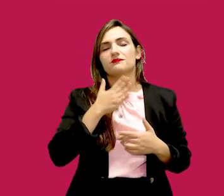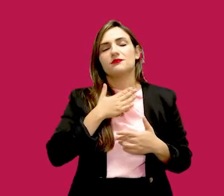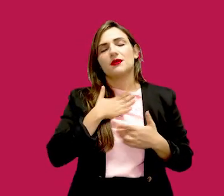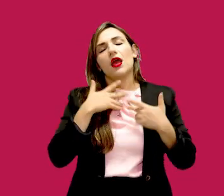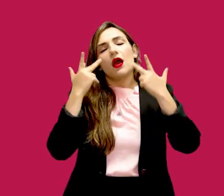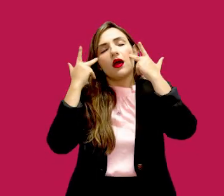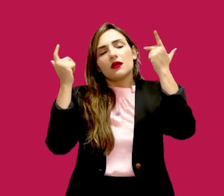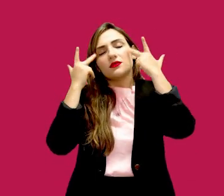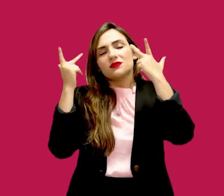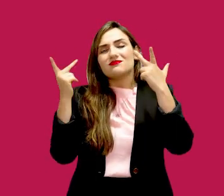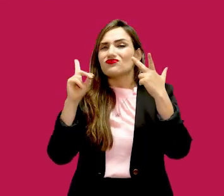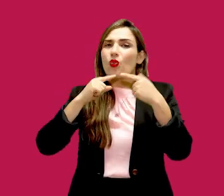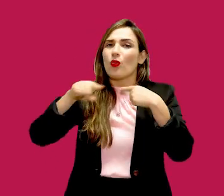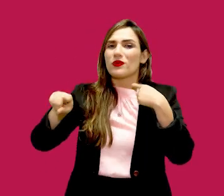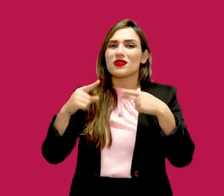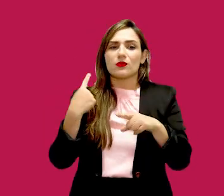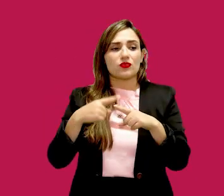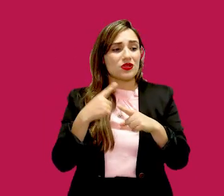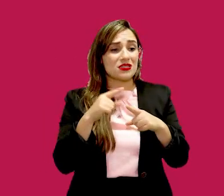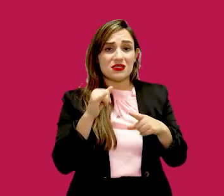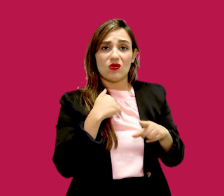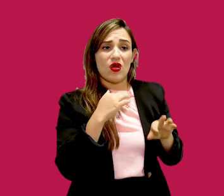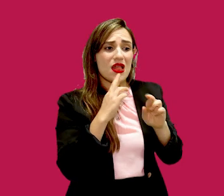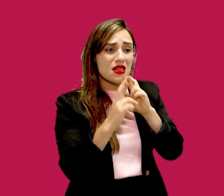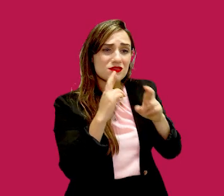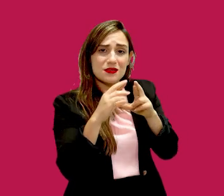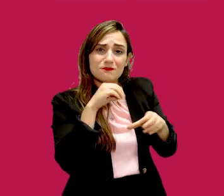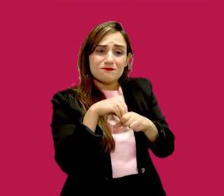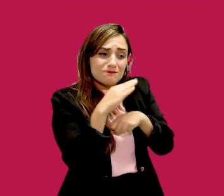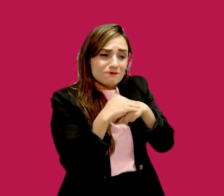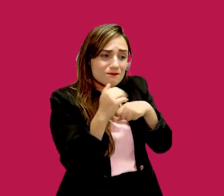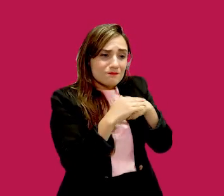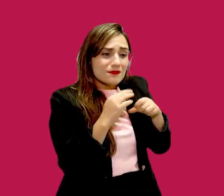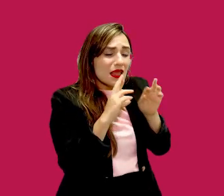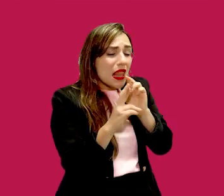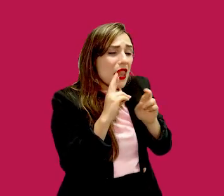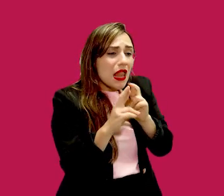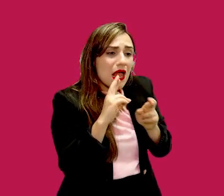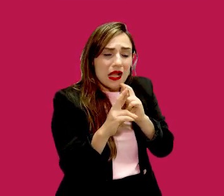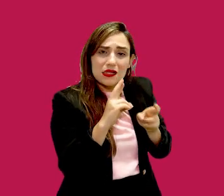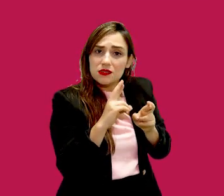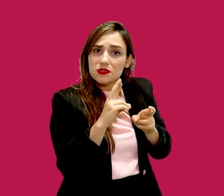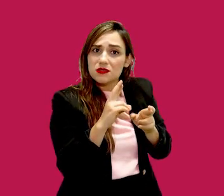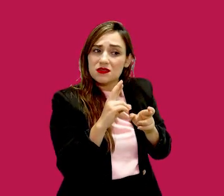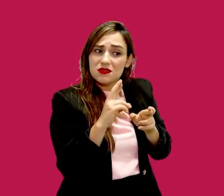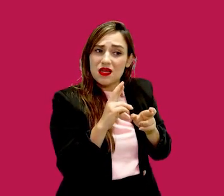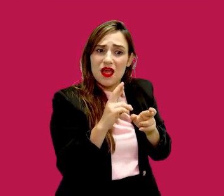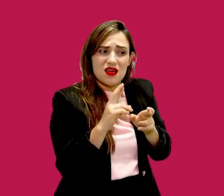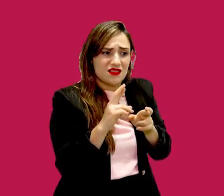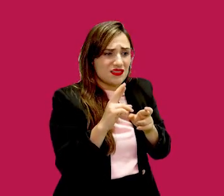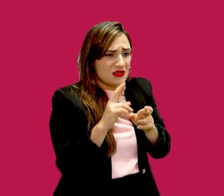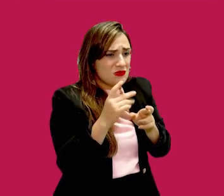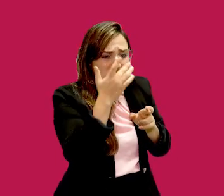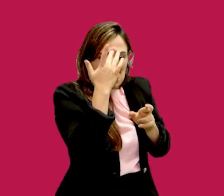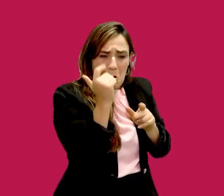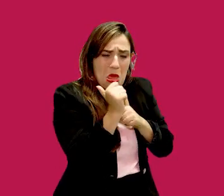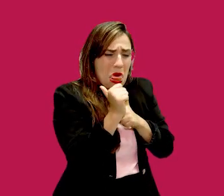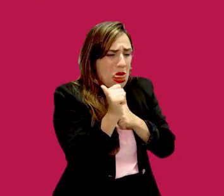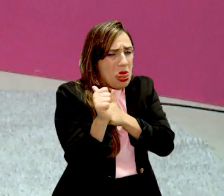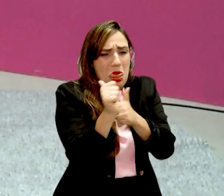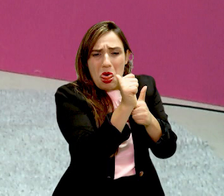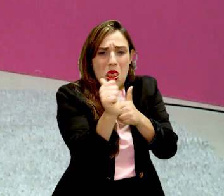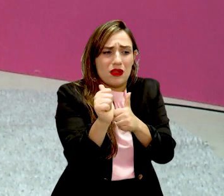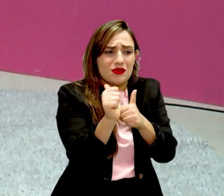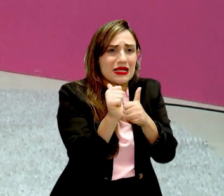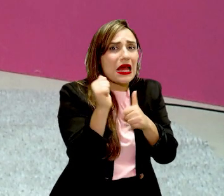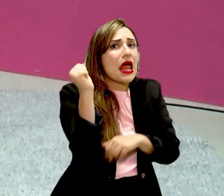dentro de uma relação íntima de afeto, de uma relação abusiva, ela é muito grave, ela pode escalar,